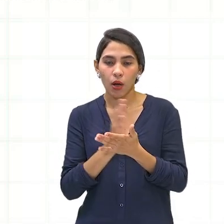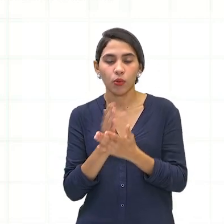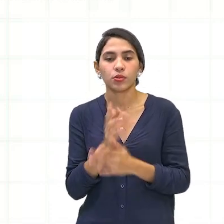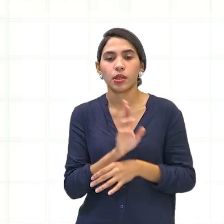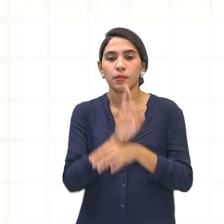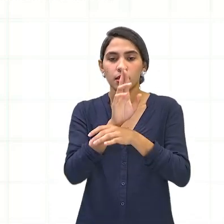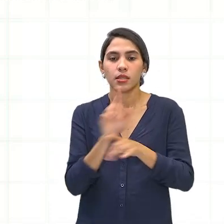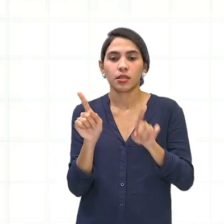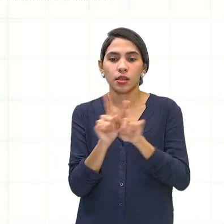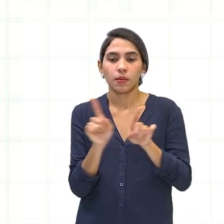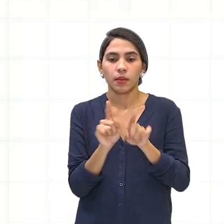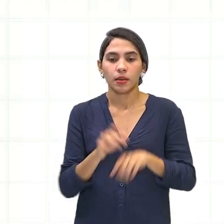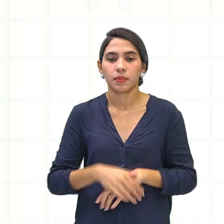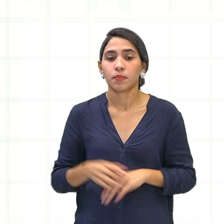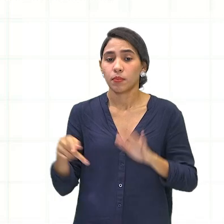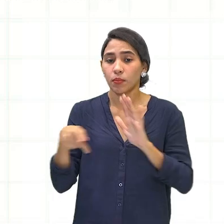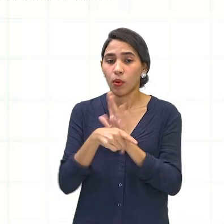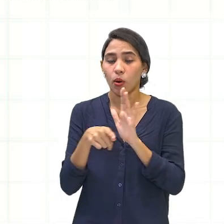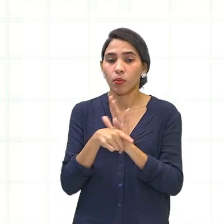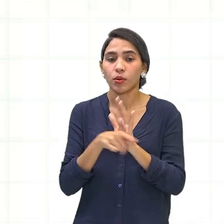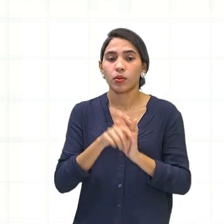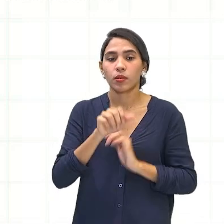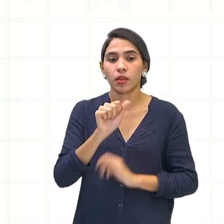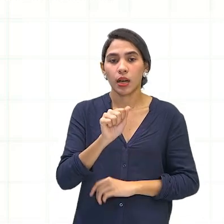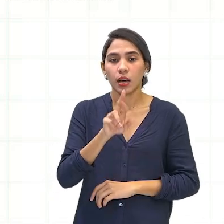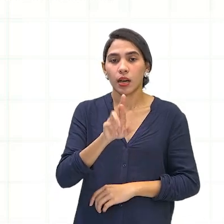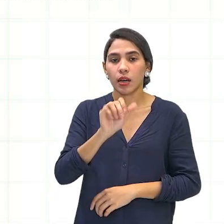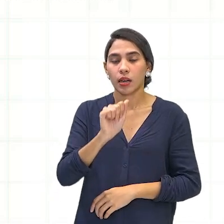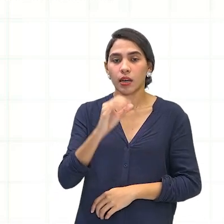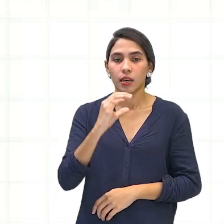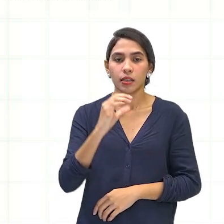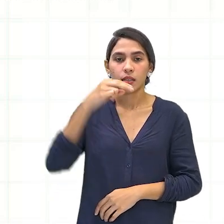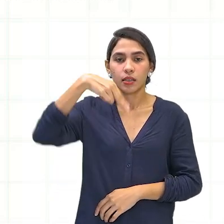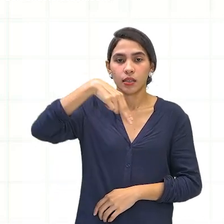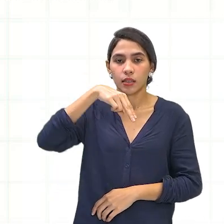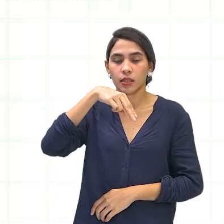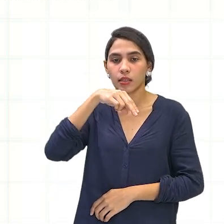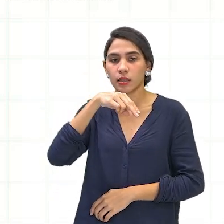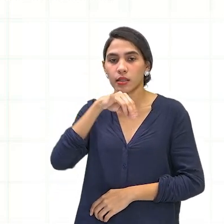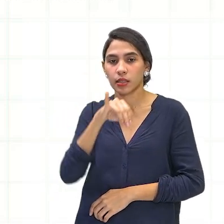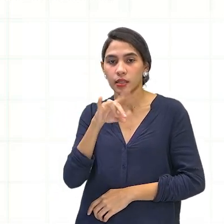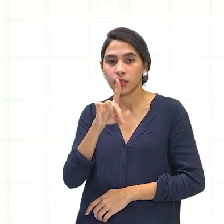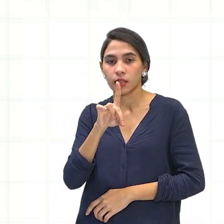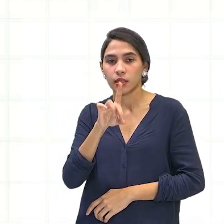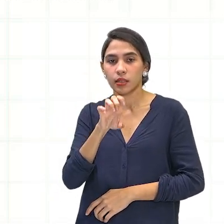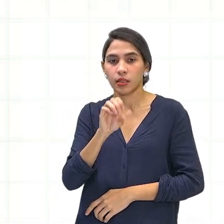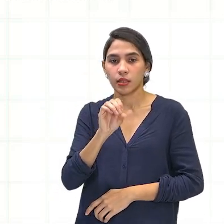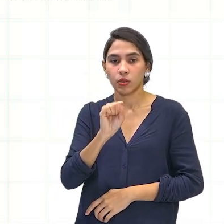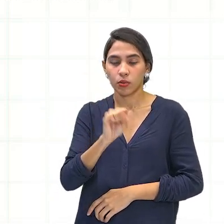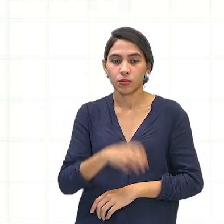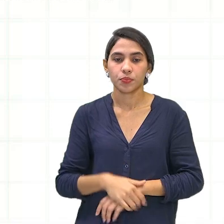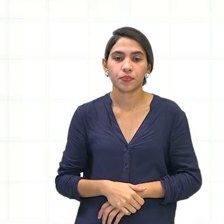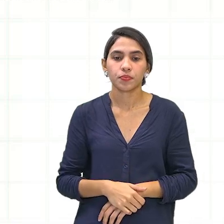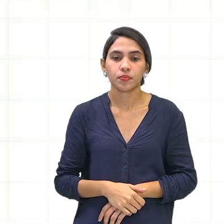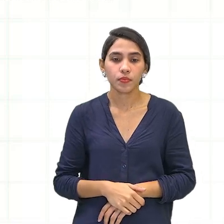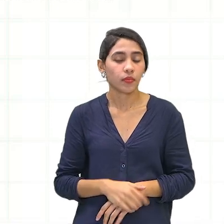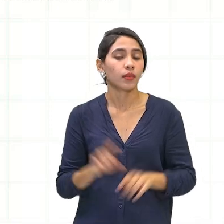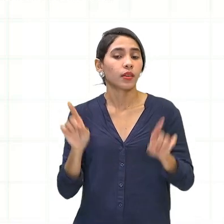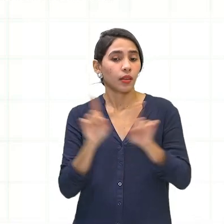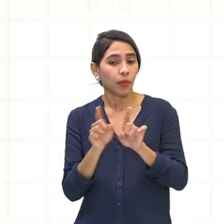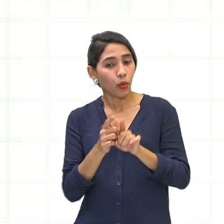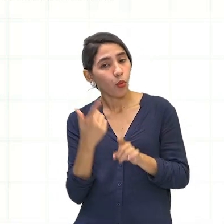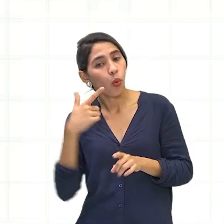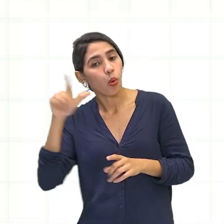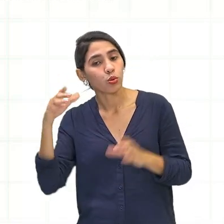dos representantes dos aracnídeos, né? Um grupo ali dos animais artrópodes. Mas a gente tem ainda